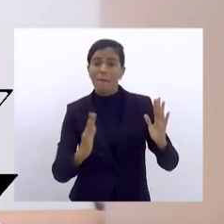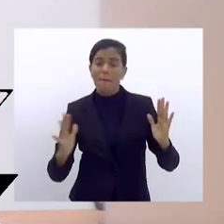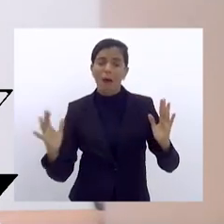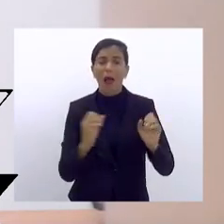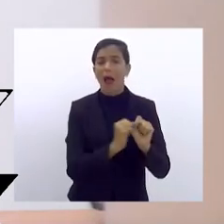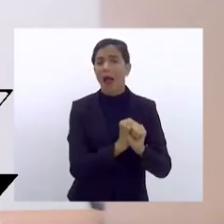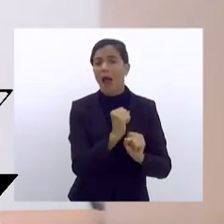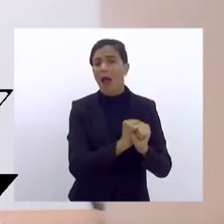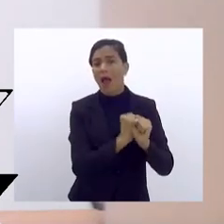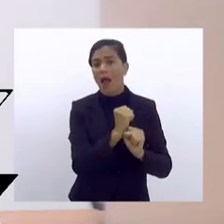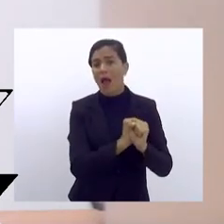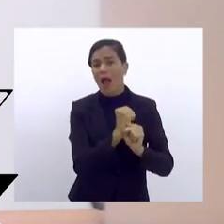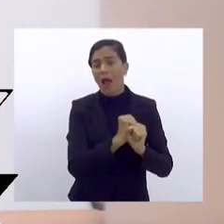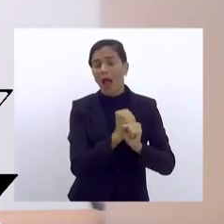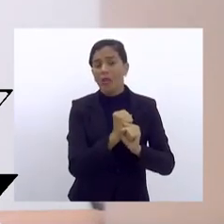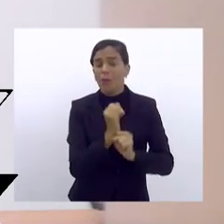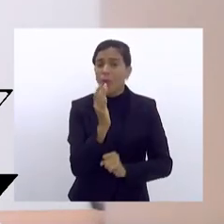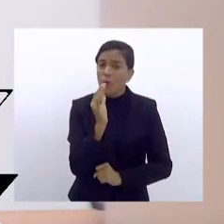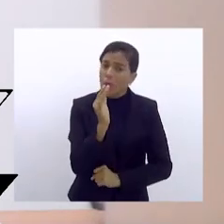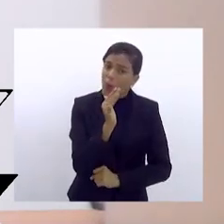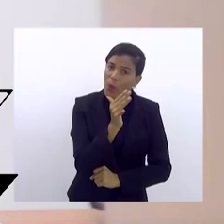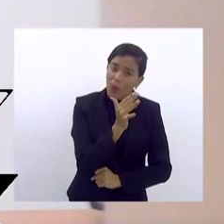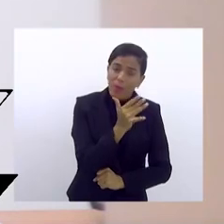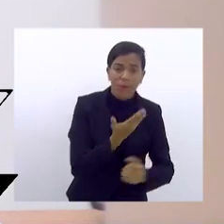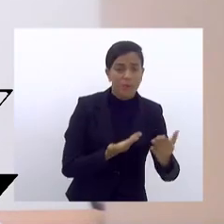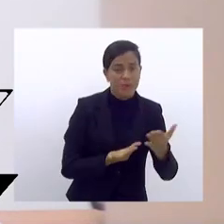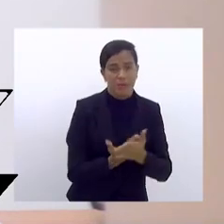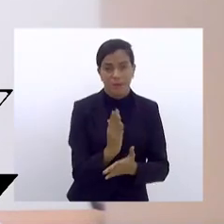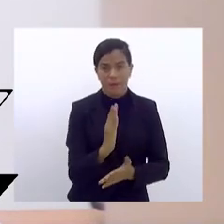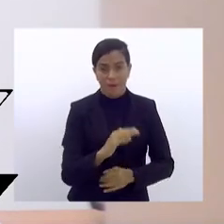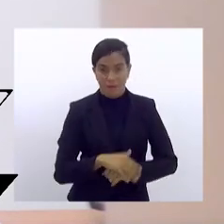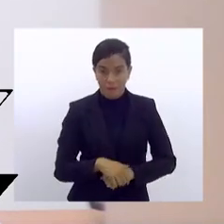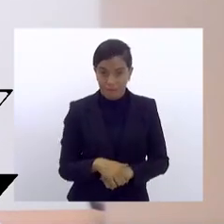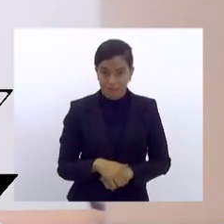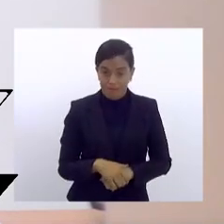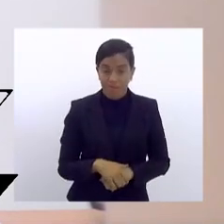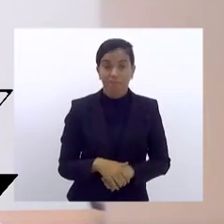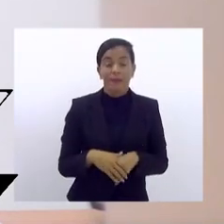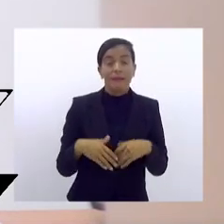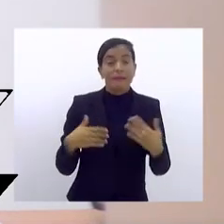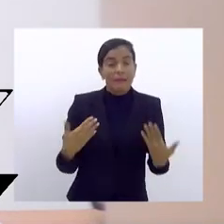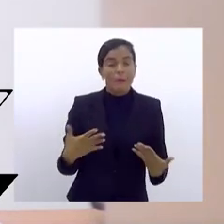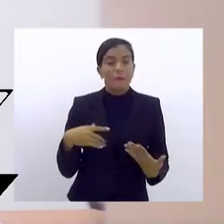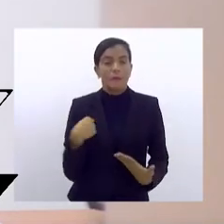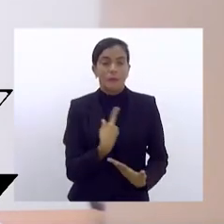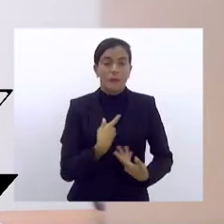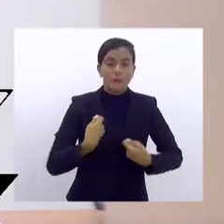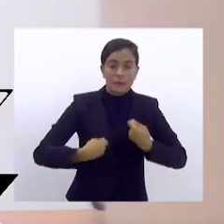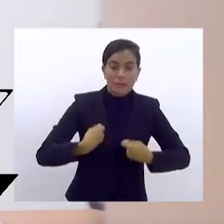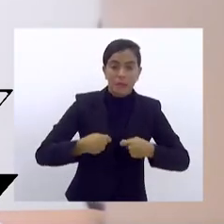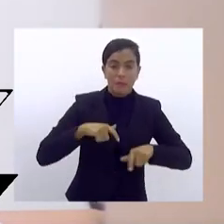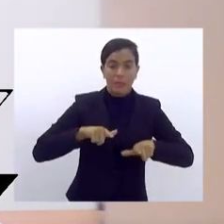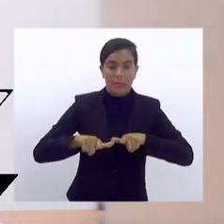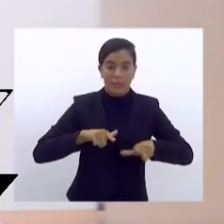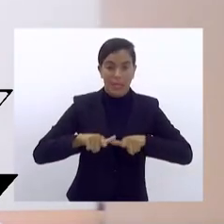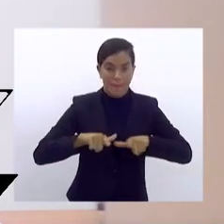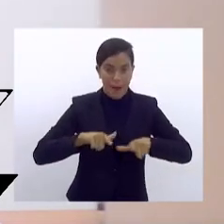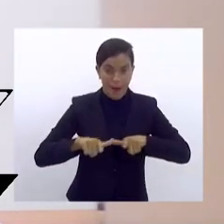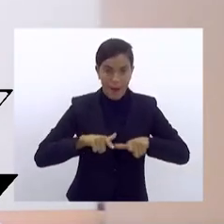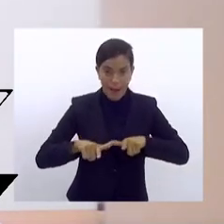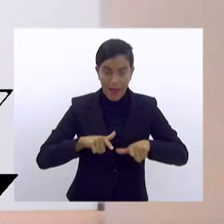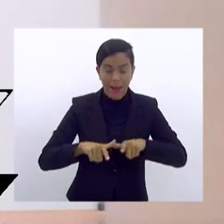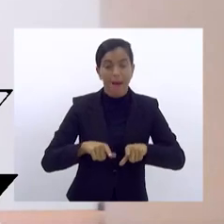e que a lentidão traz a esse momento que a gente está vivendo hoje a gente precisa trabalhar muito e aí a força